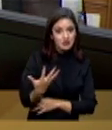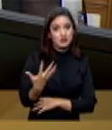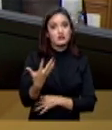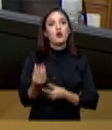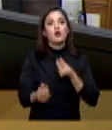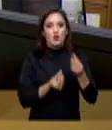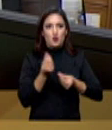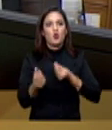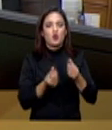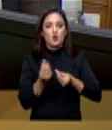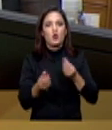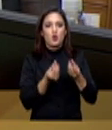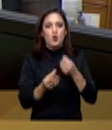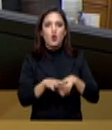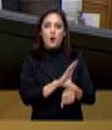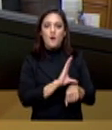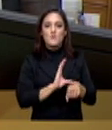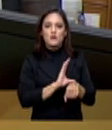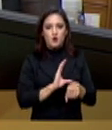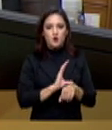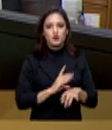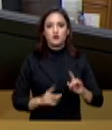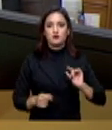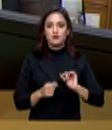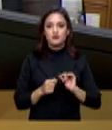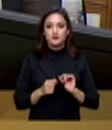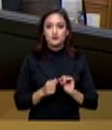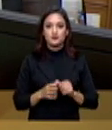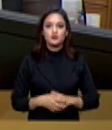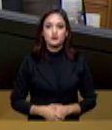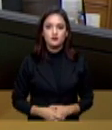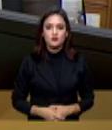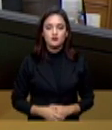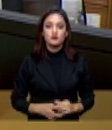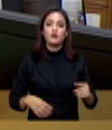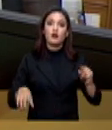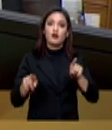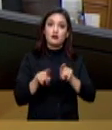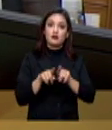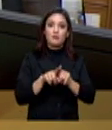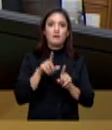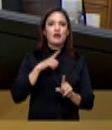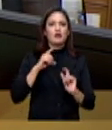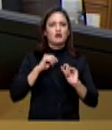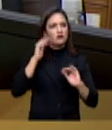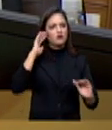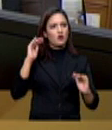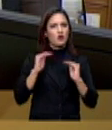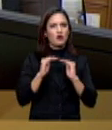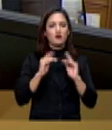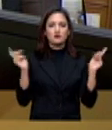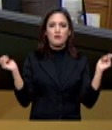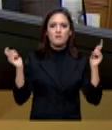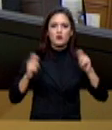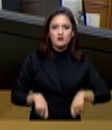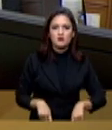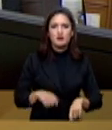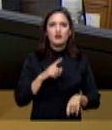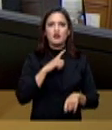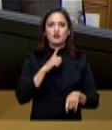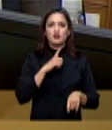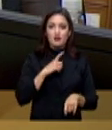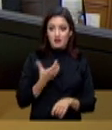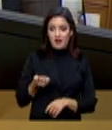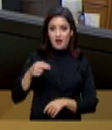a Constituição da única fácil também a convergência quanto a possibilidade da própria agência